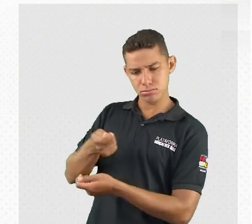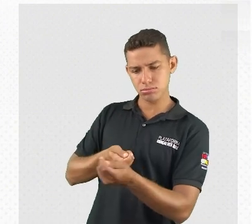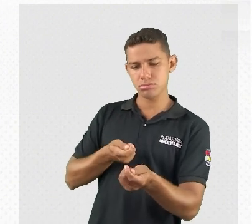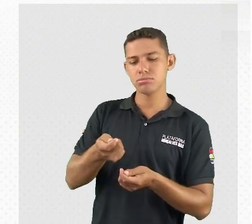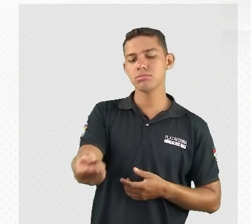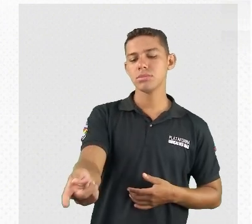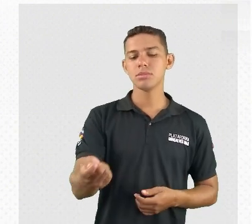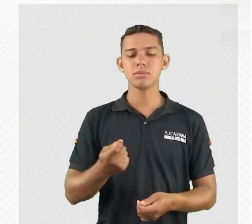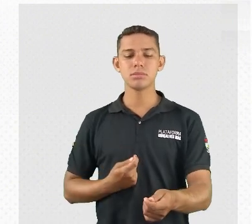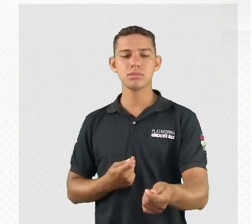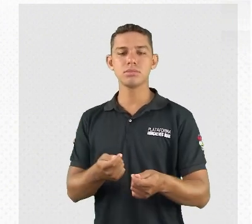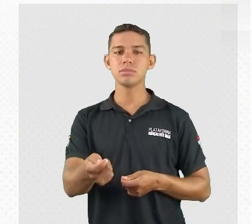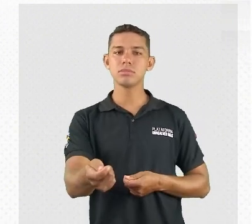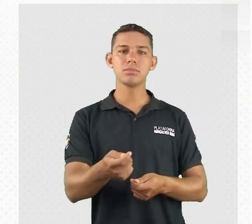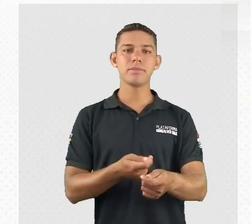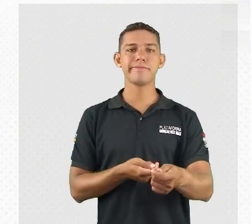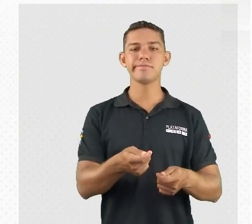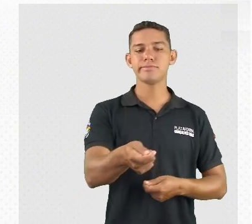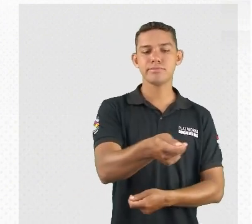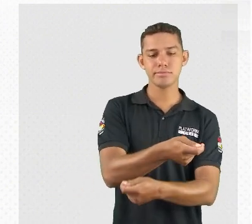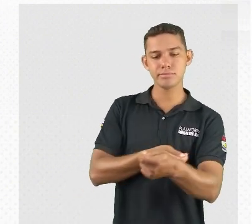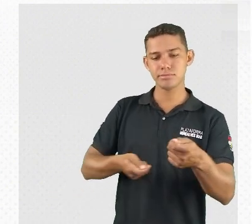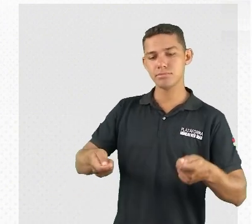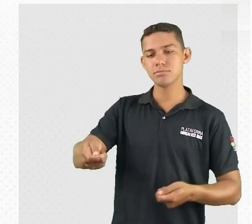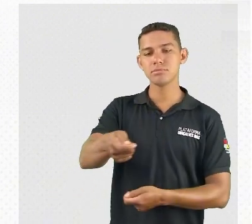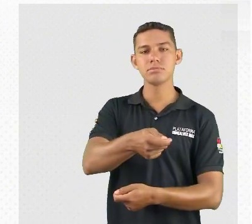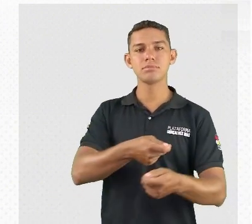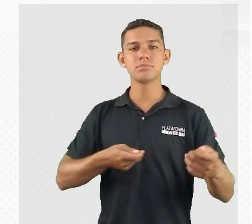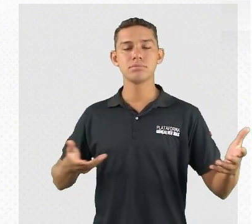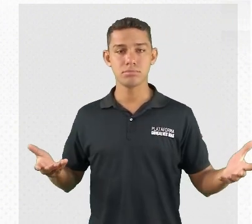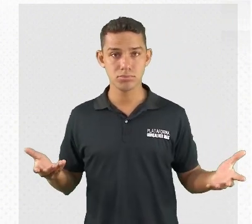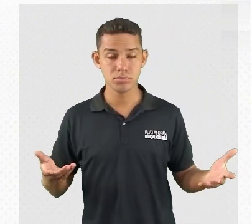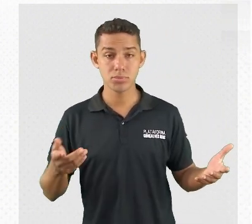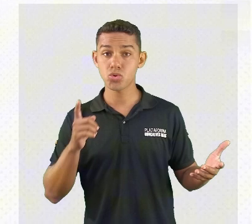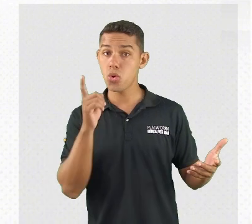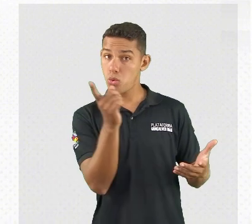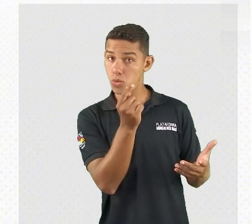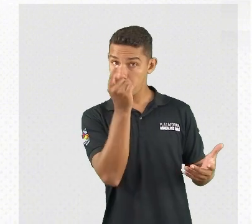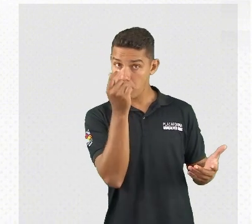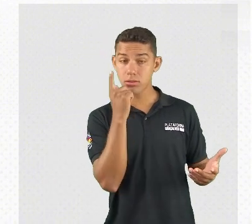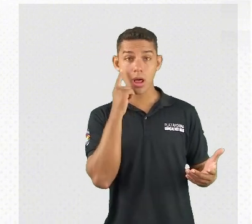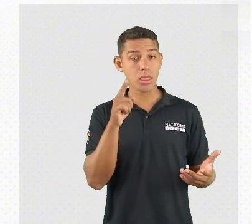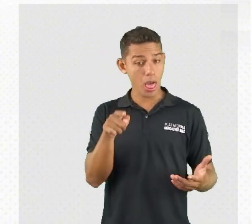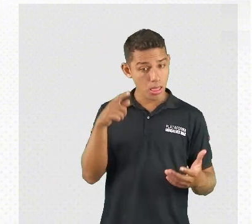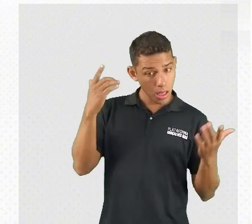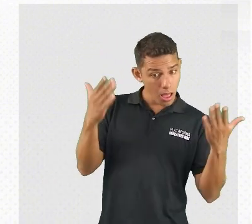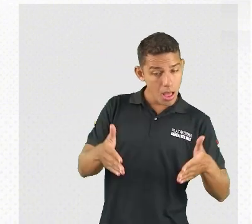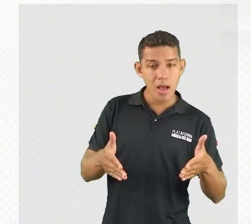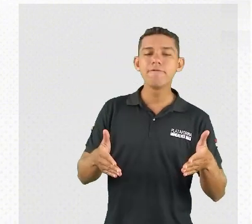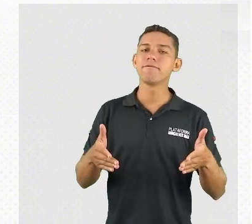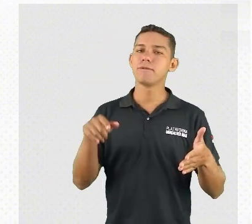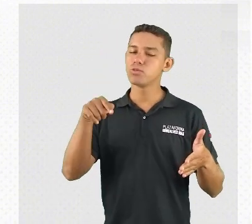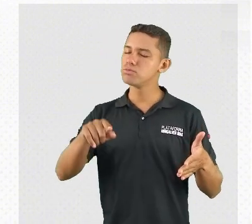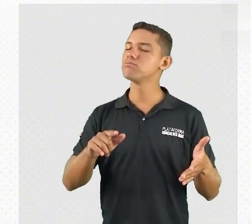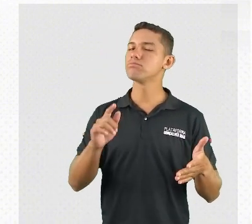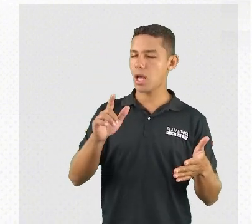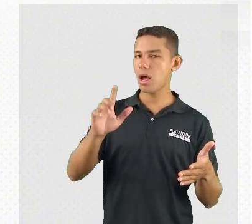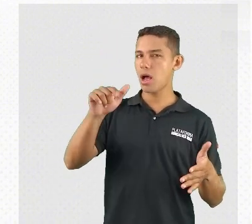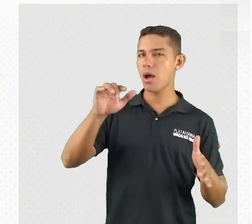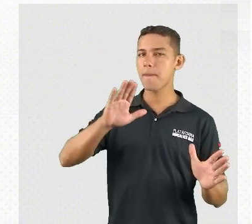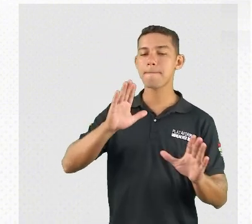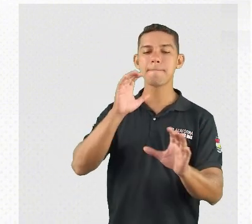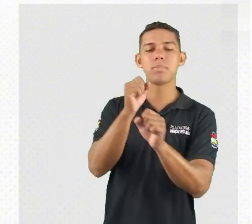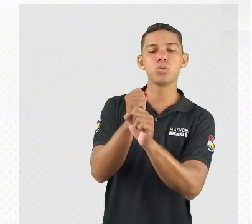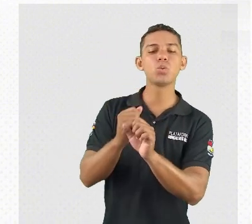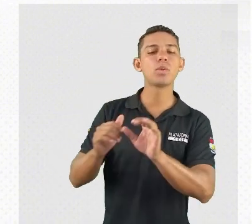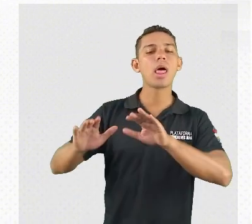ganhar um valor e servir como troca. Né? Então a questão monetária aqui ela já nasce como uma coisa